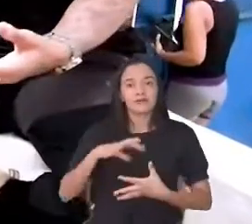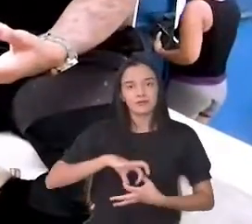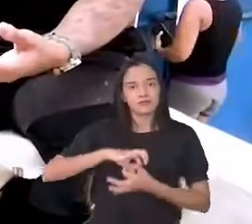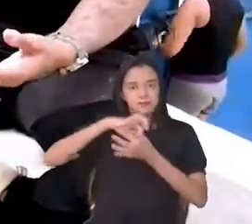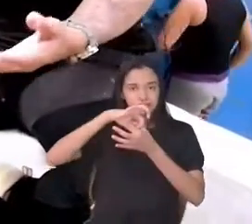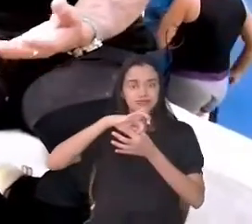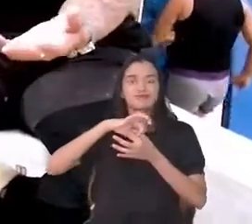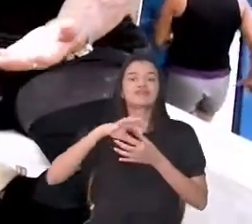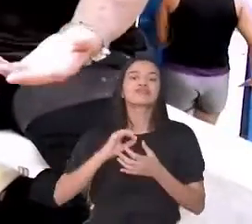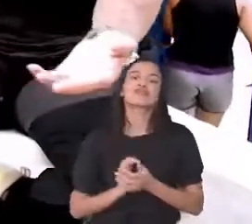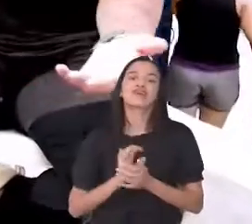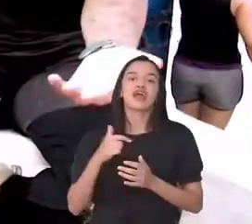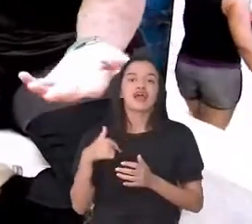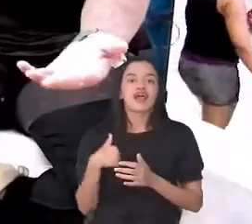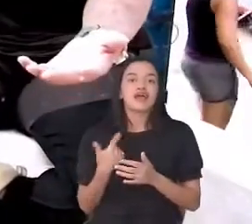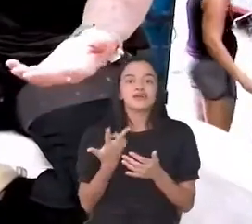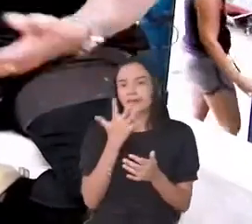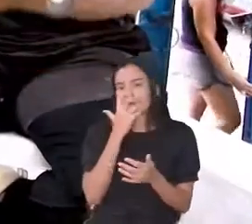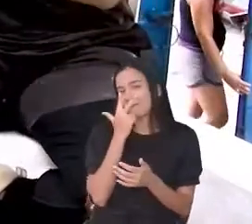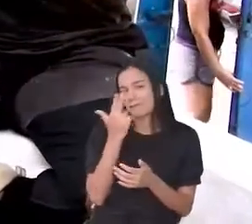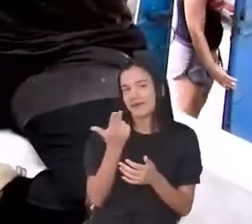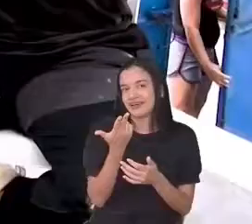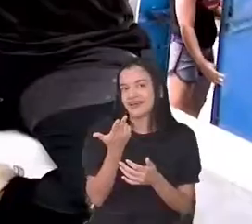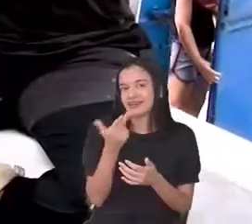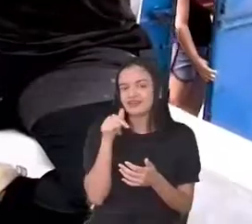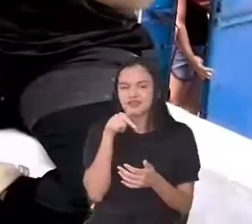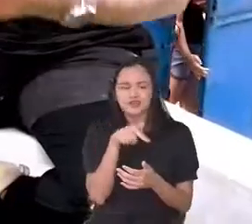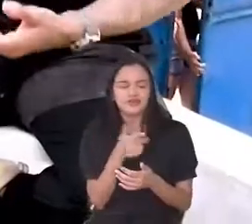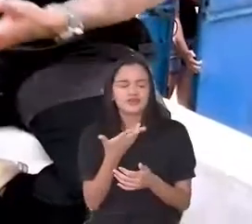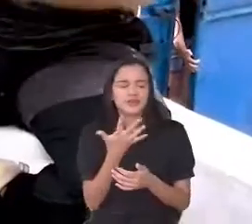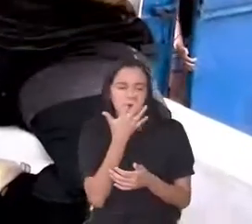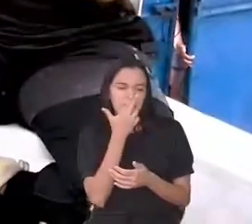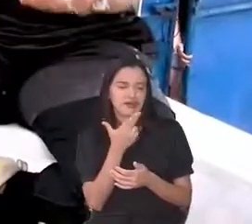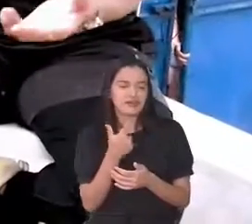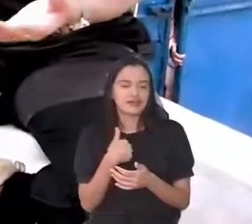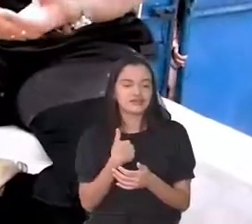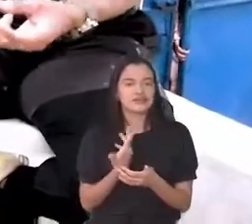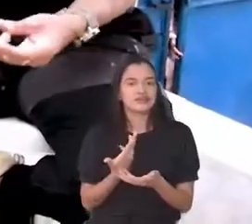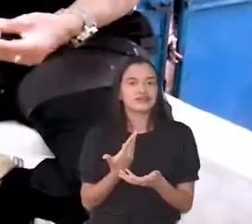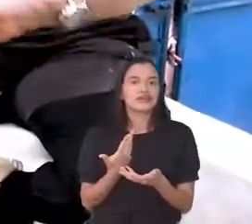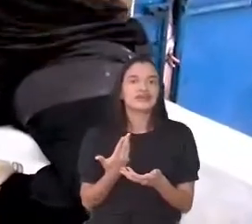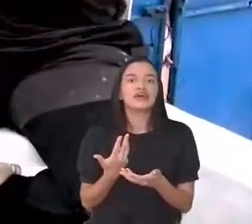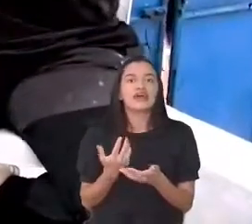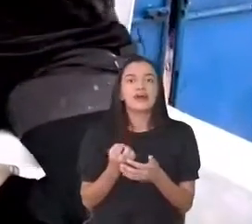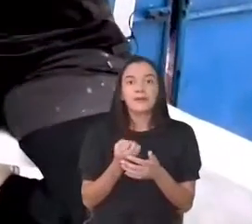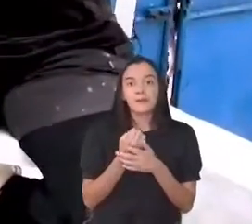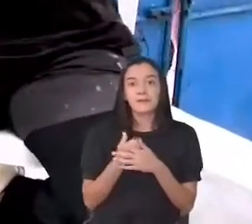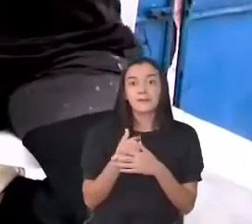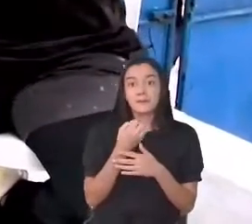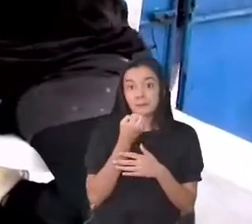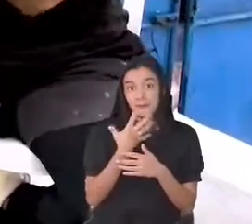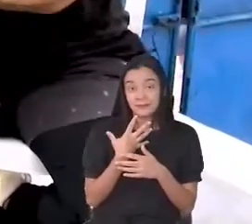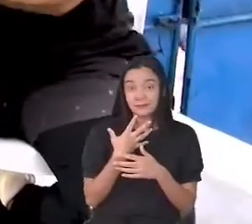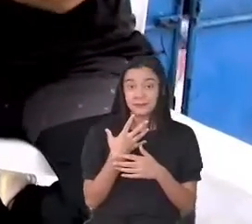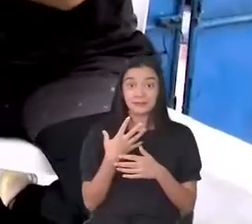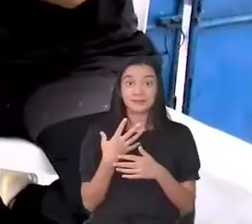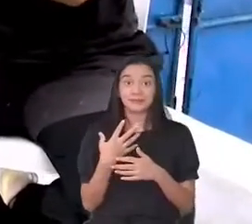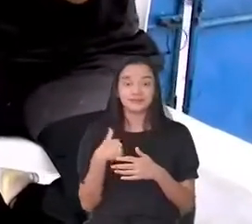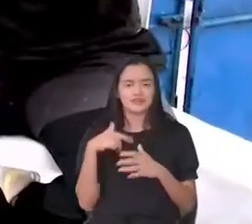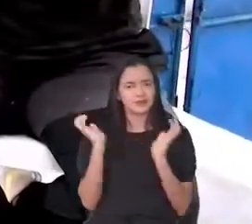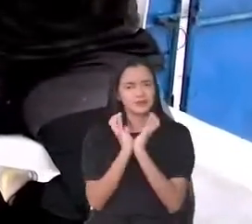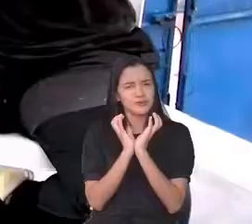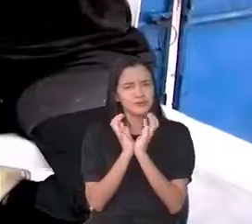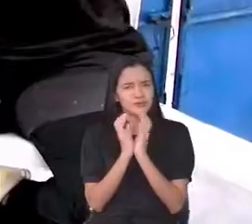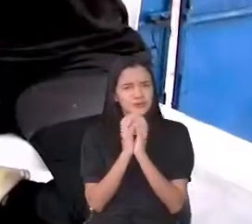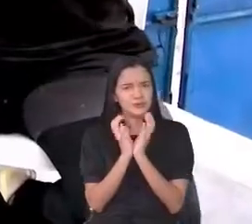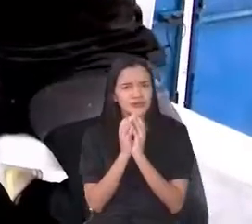As pessoas olham, mas você não parece. Você parece não sei o quê, não sei o quê. Eu digo, pô, tudo bem, mas eu sou canceriano na essência, pô.